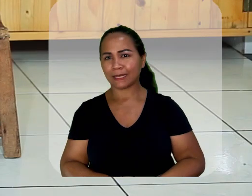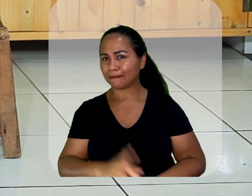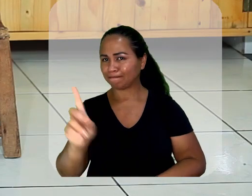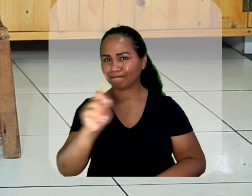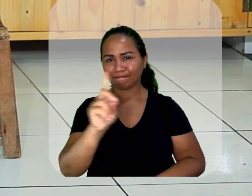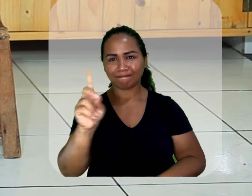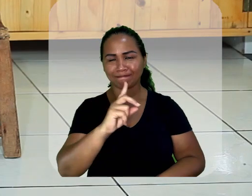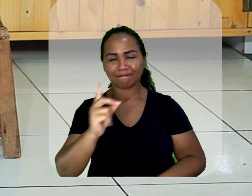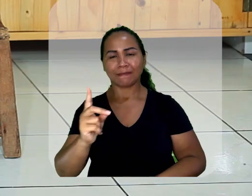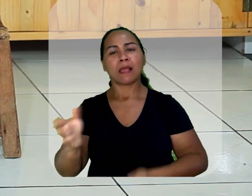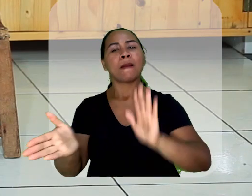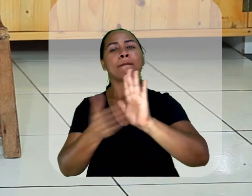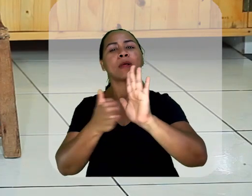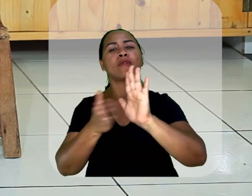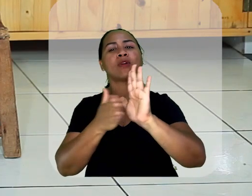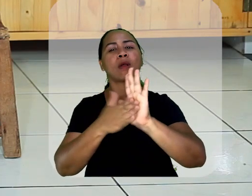Vida mostrou que não.